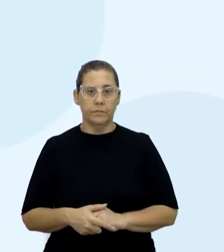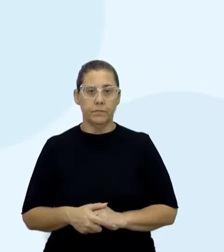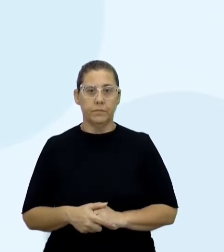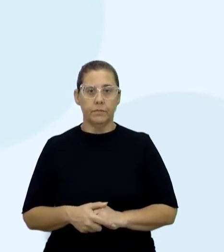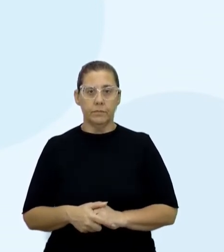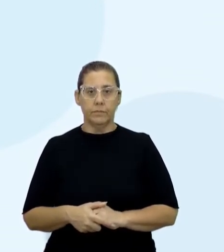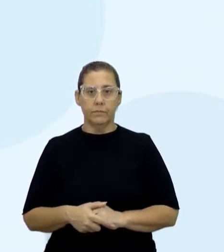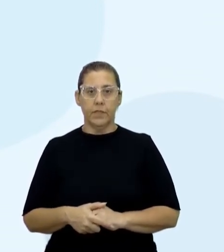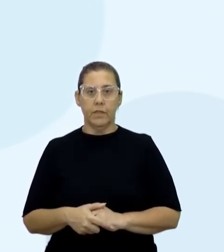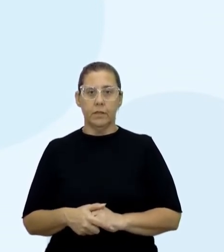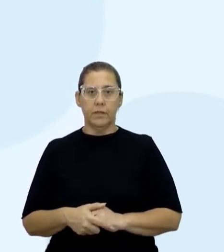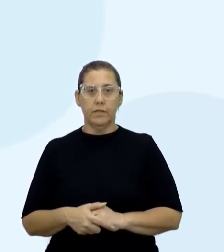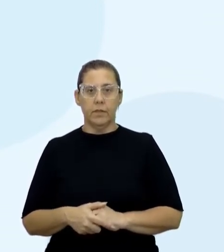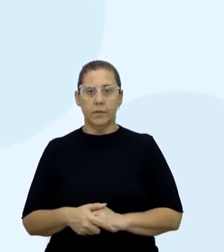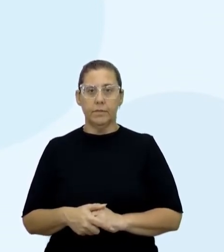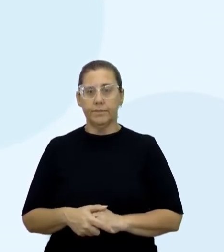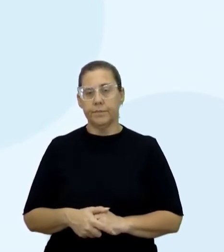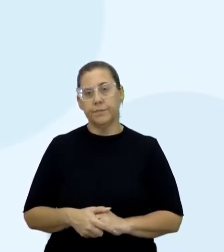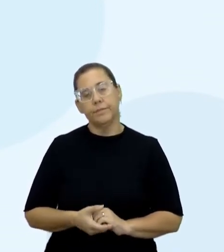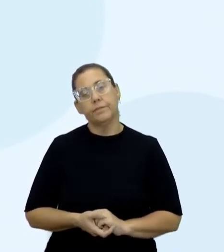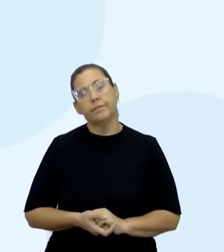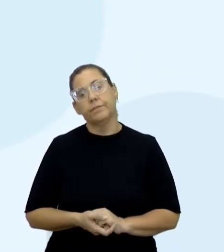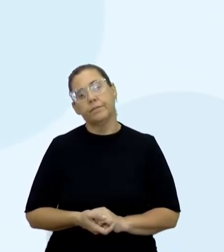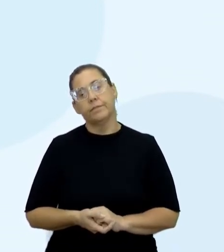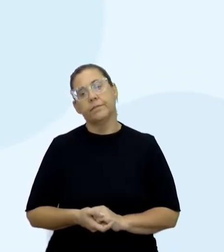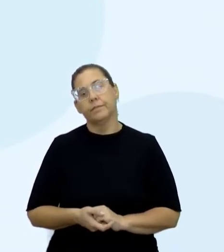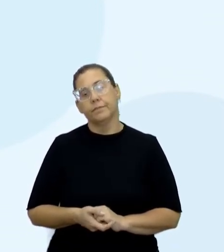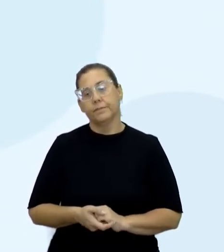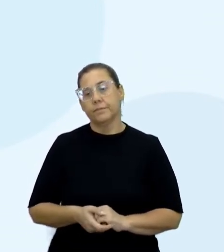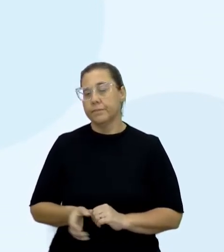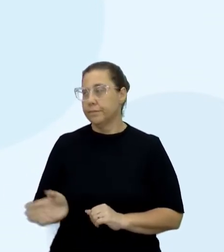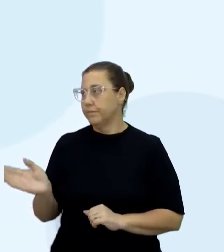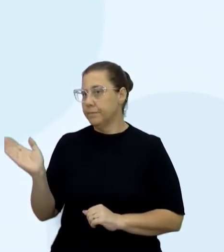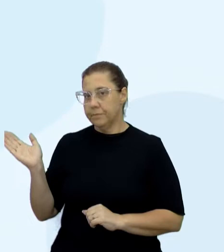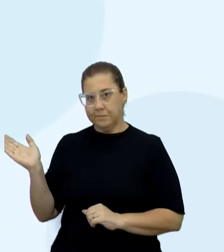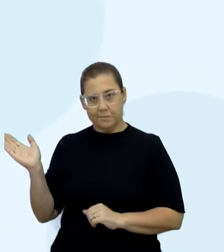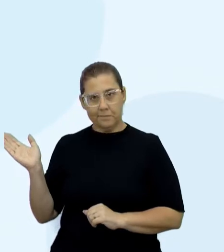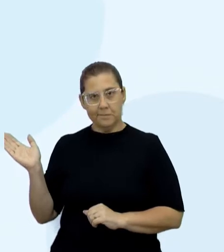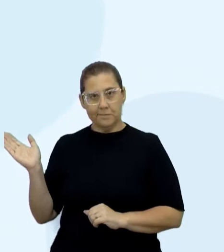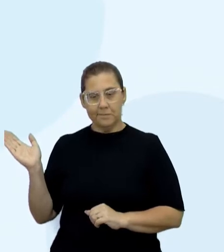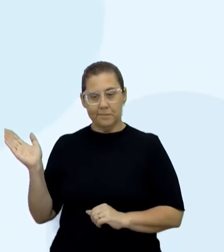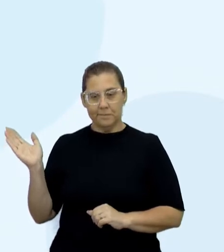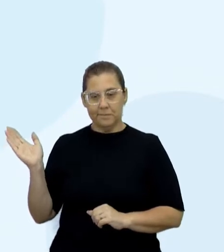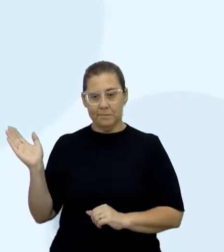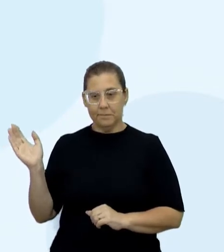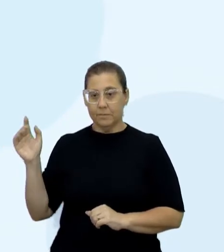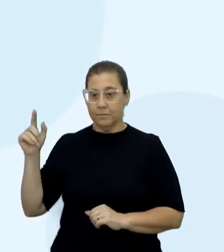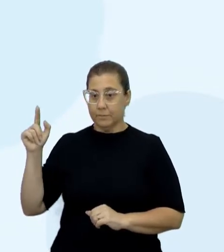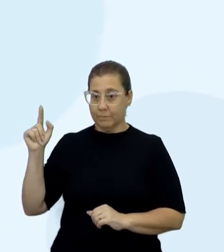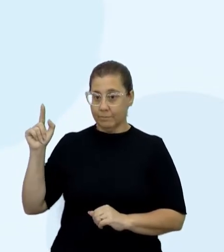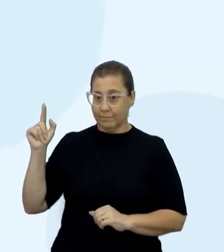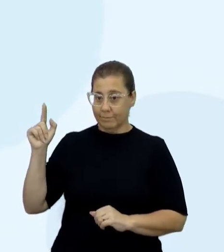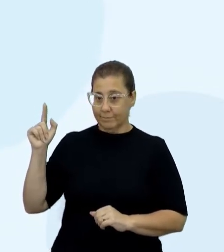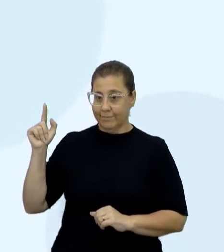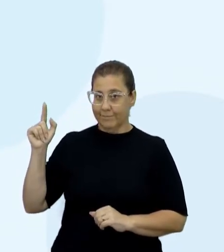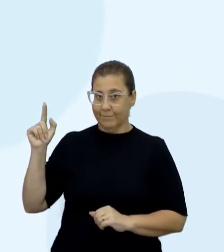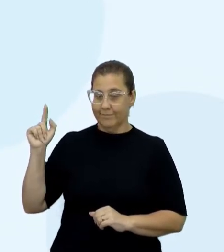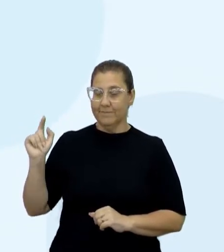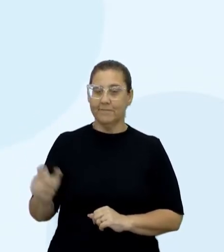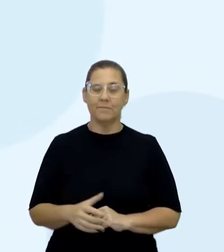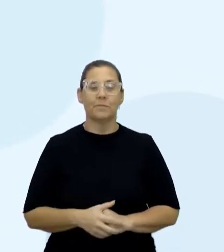essa imagem agora sim, essa imagem